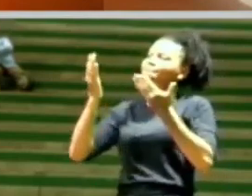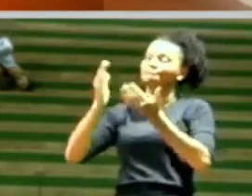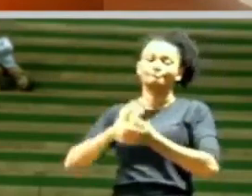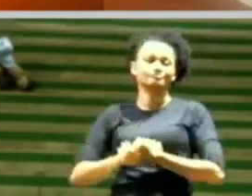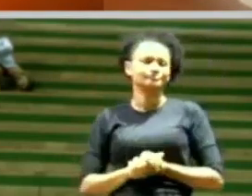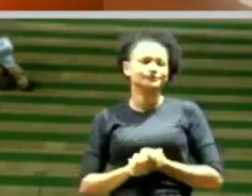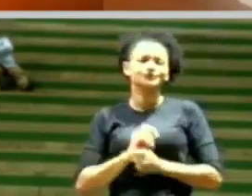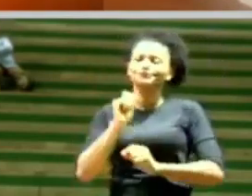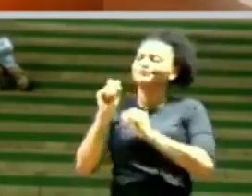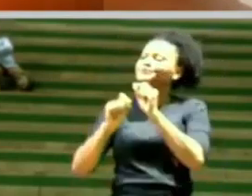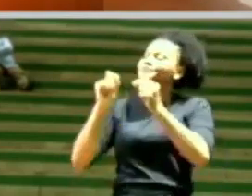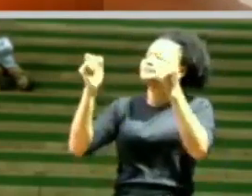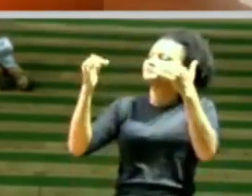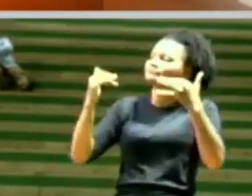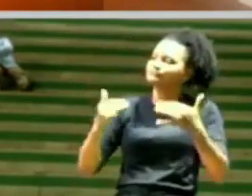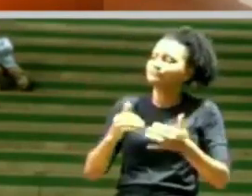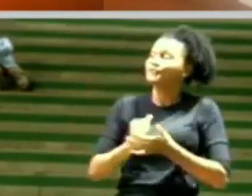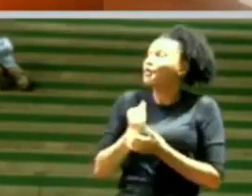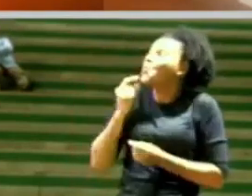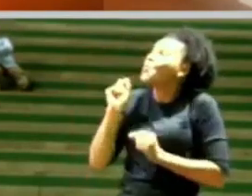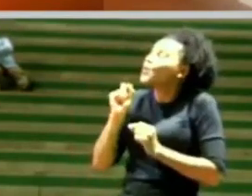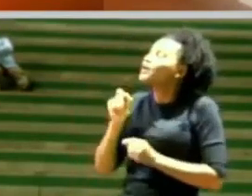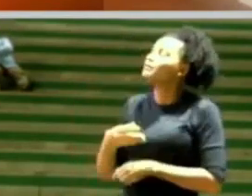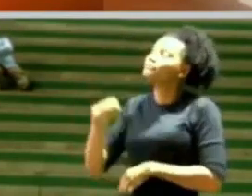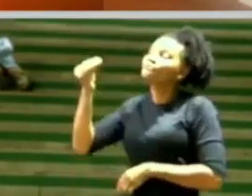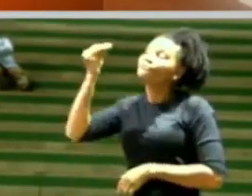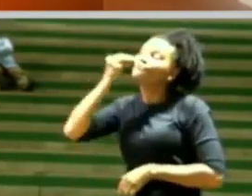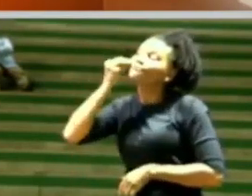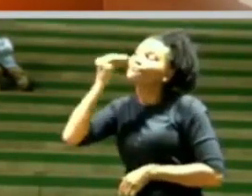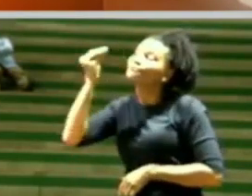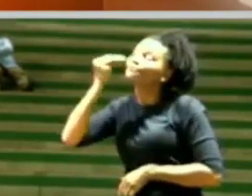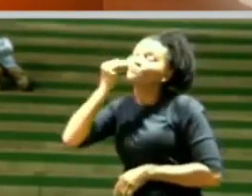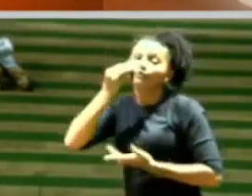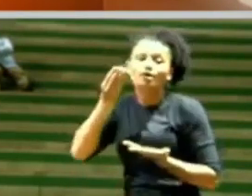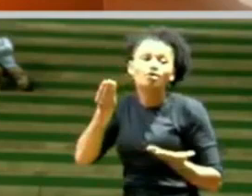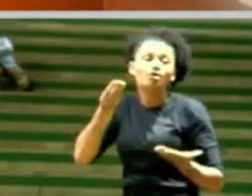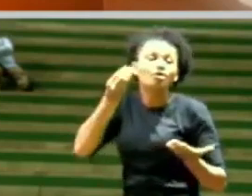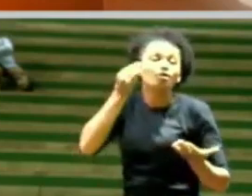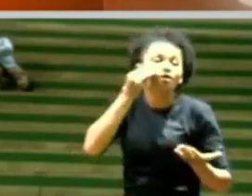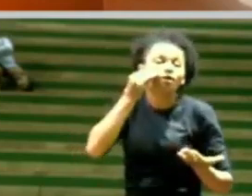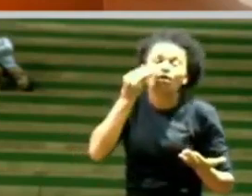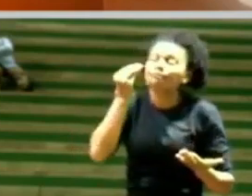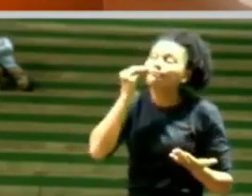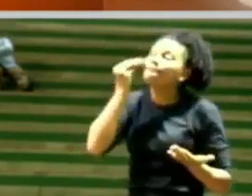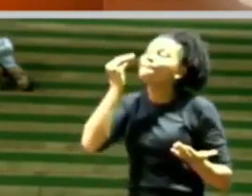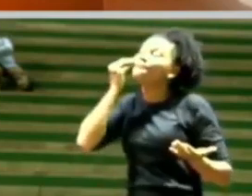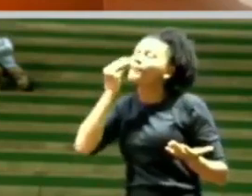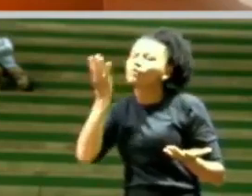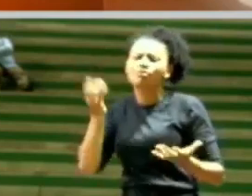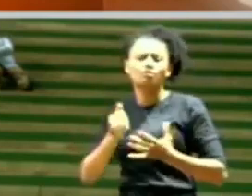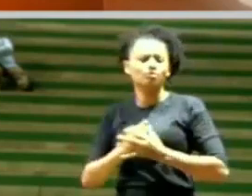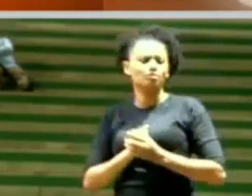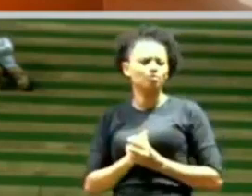O que que ele diz? Provai. É para fazer o quê? Provar.